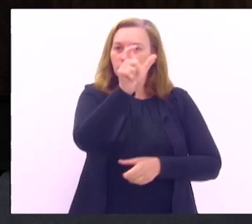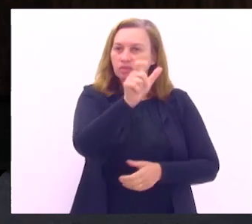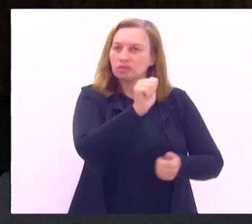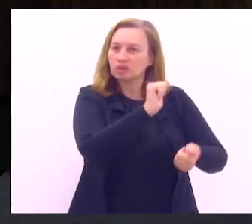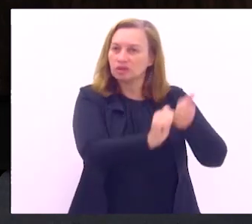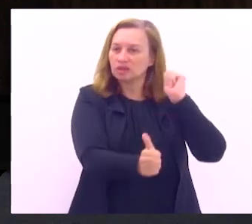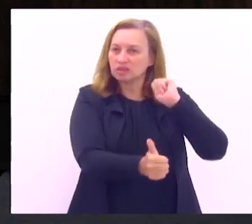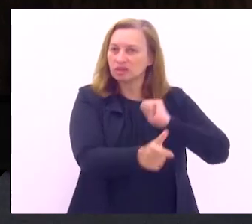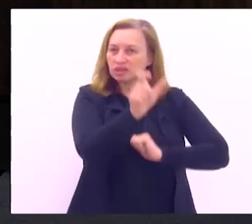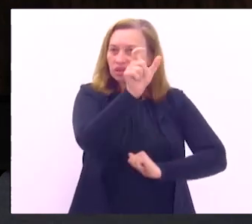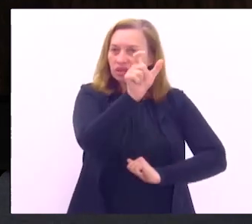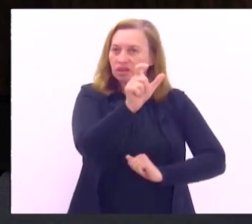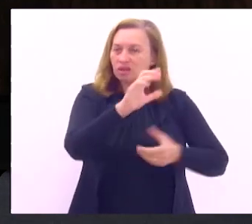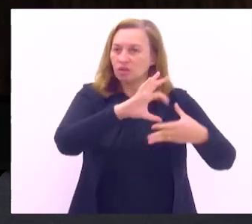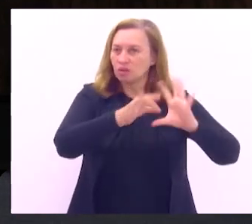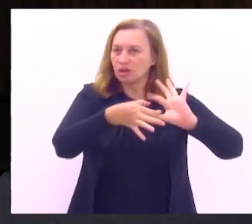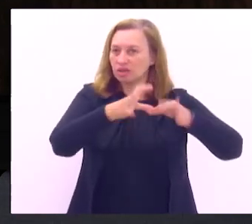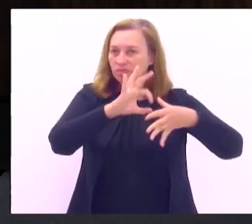Nelson.